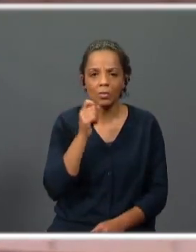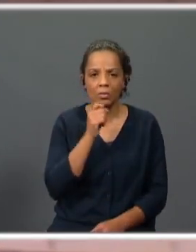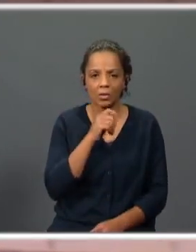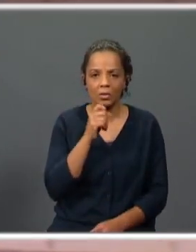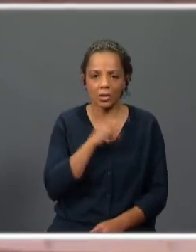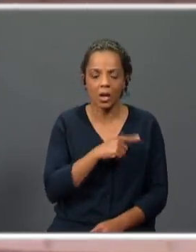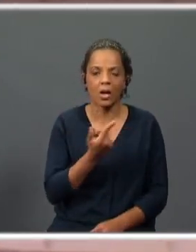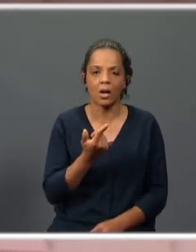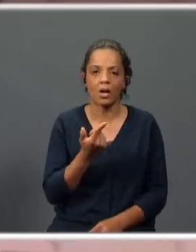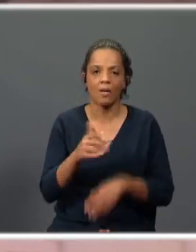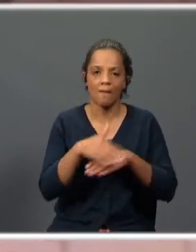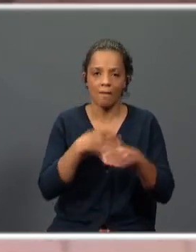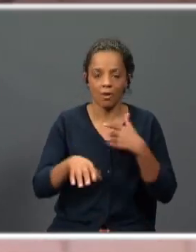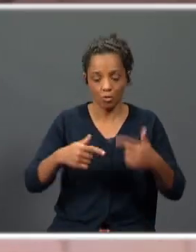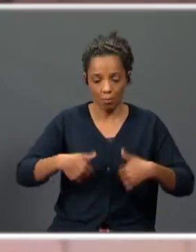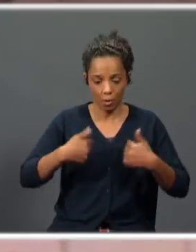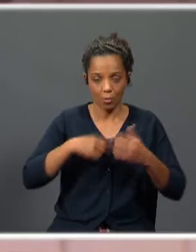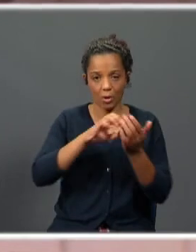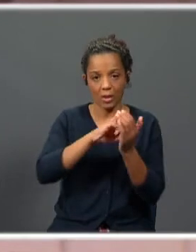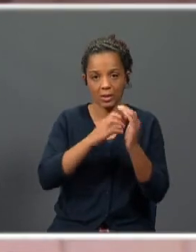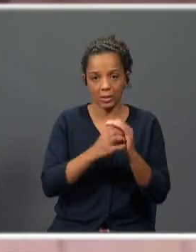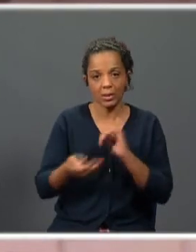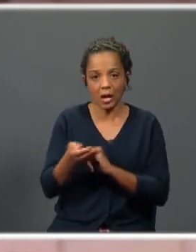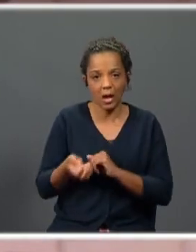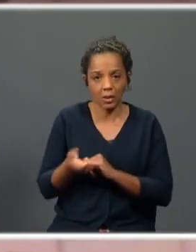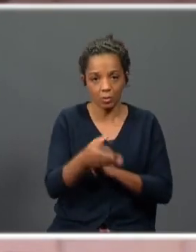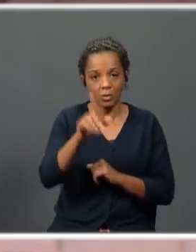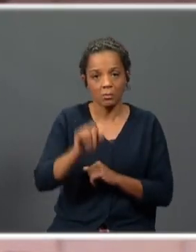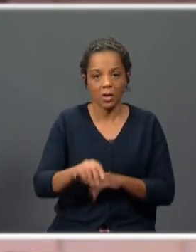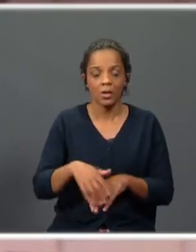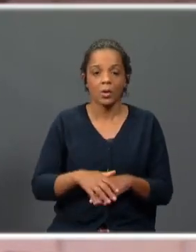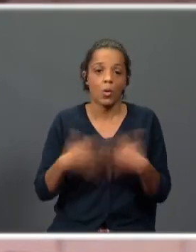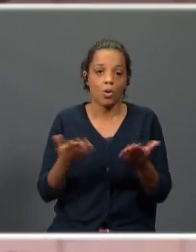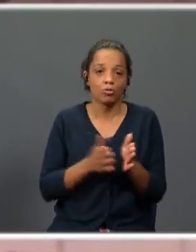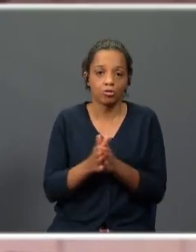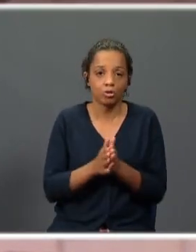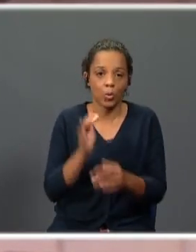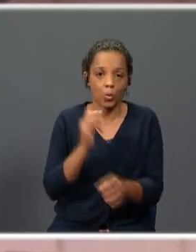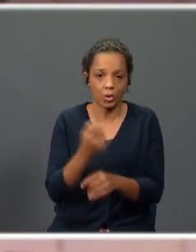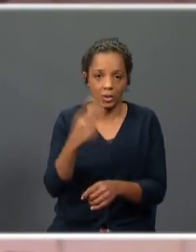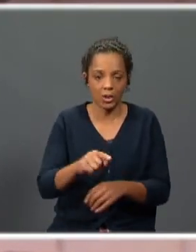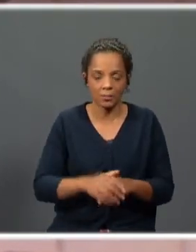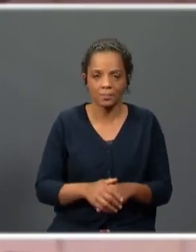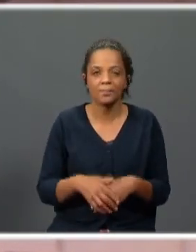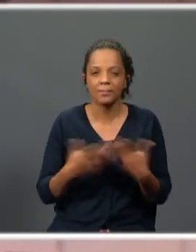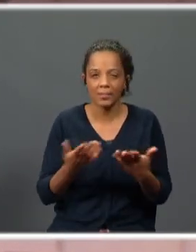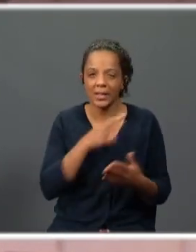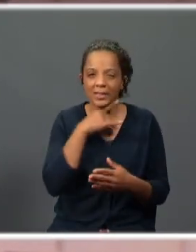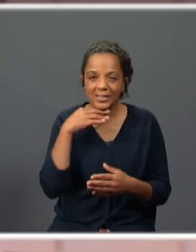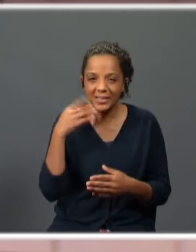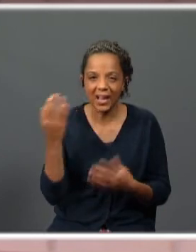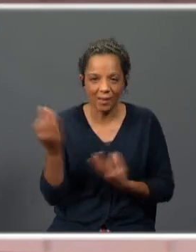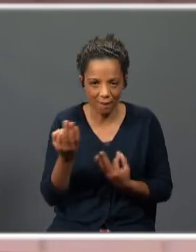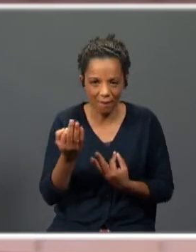o vosso próprio dado. E já sabem, até reaproveitá-lo. E então, é ou não é uma maneira mais engraçada,